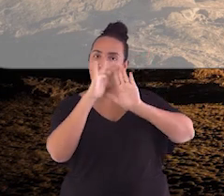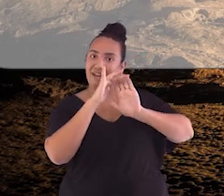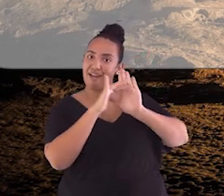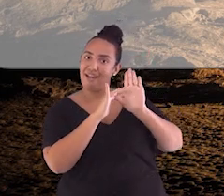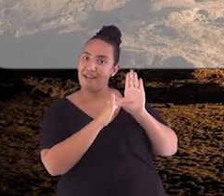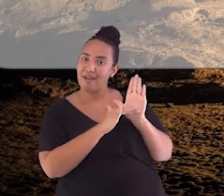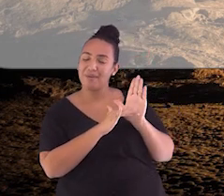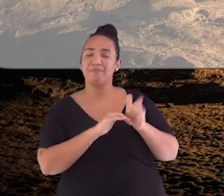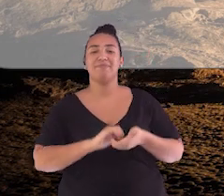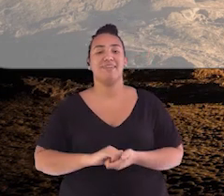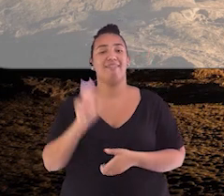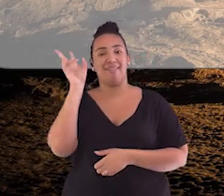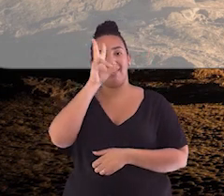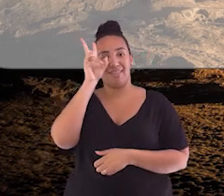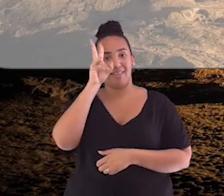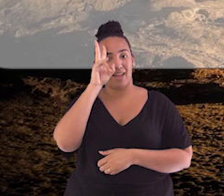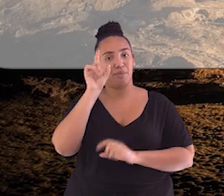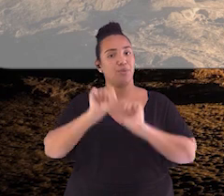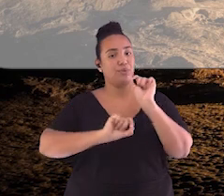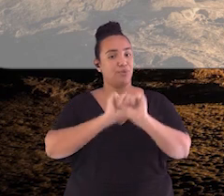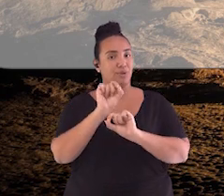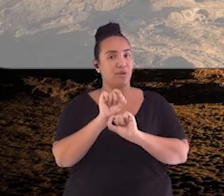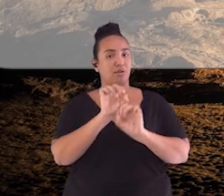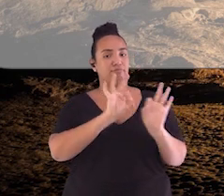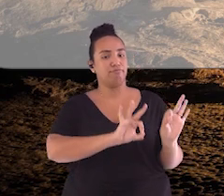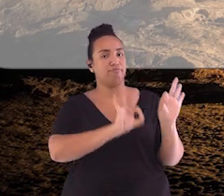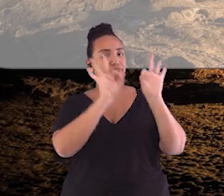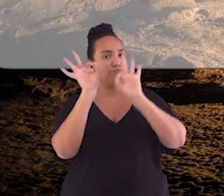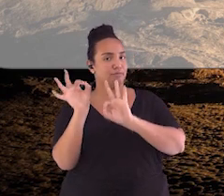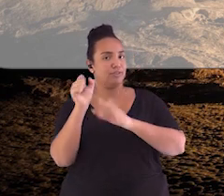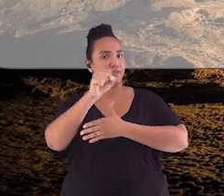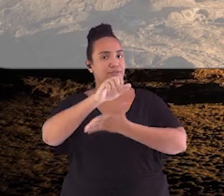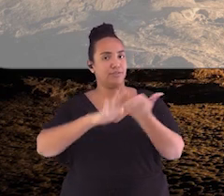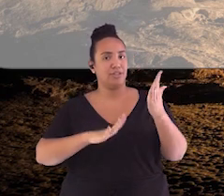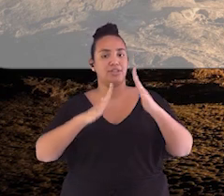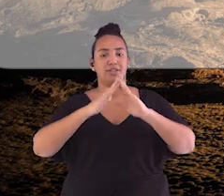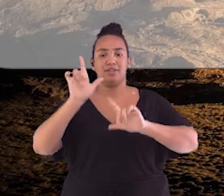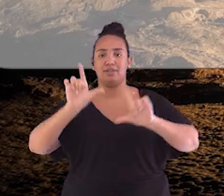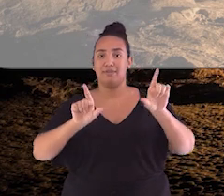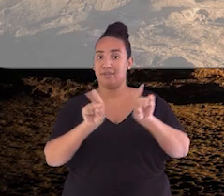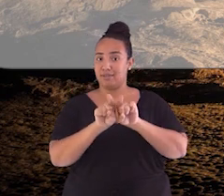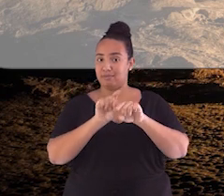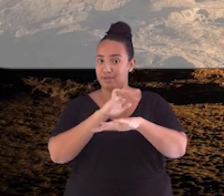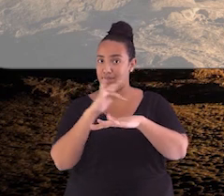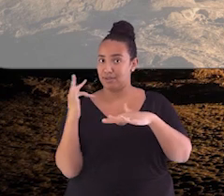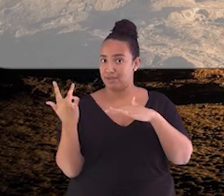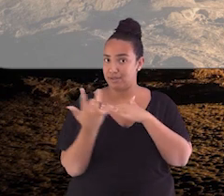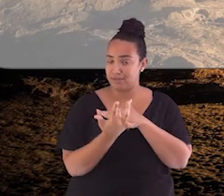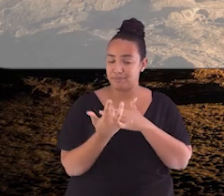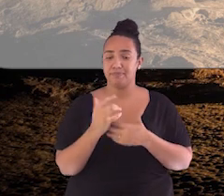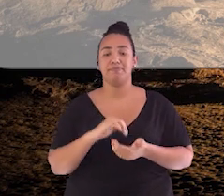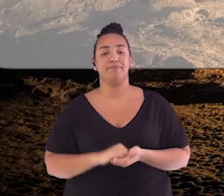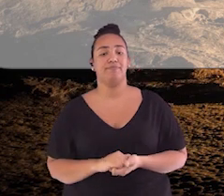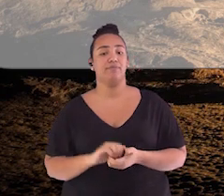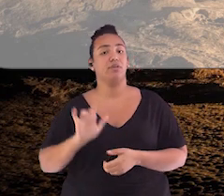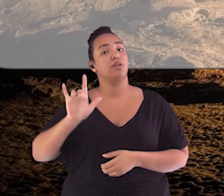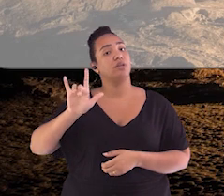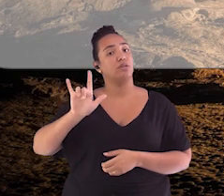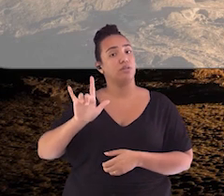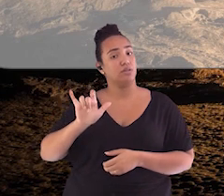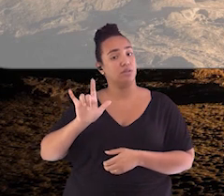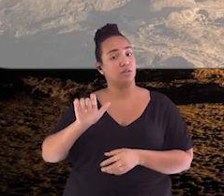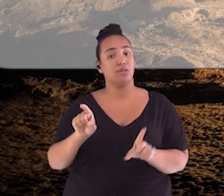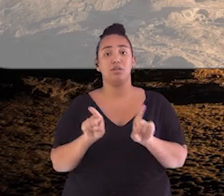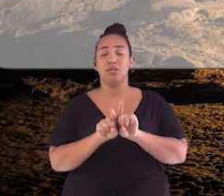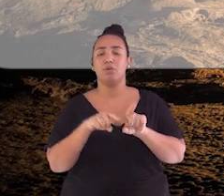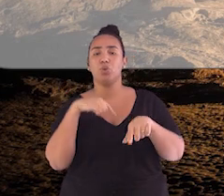programação. E não se esqueça de acompanhar o Dever em Casa na TV e nas redes sociais. Sigam a gente no Instagram e